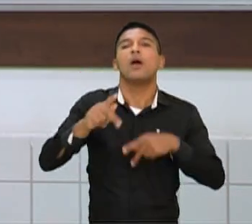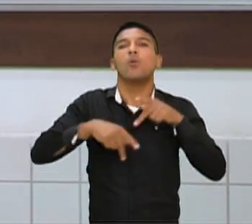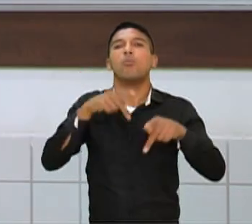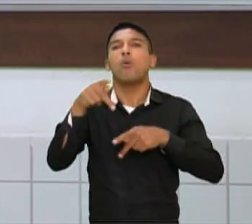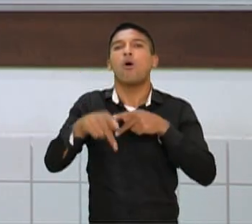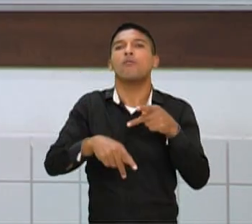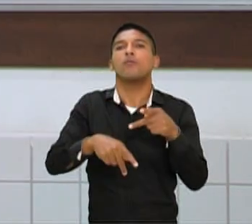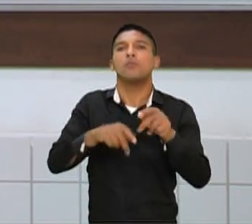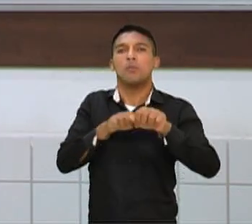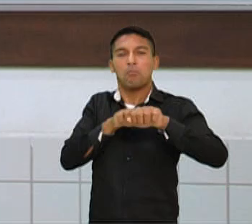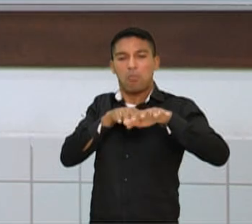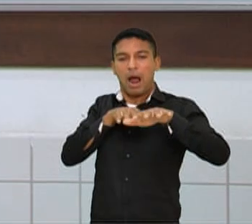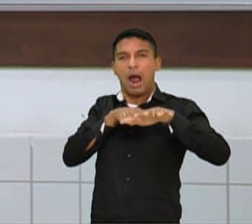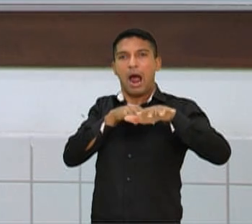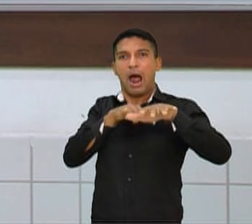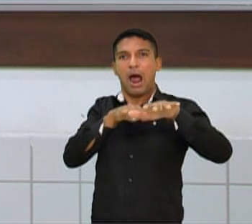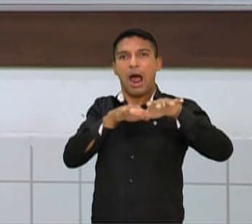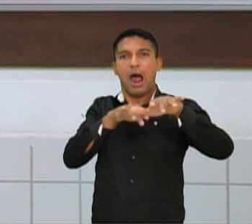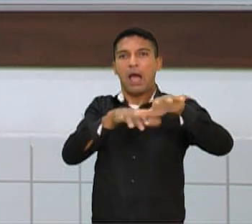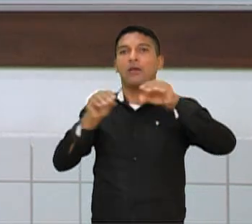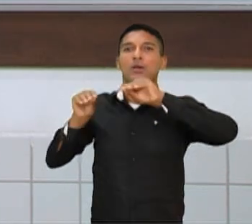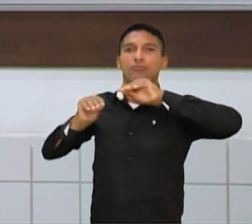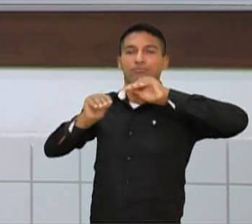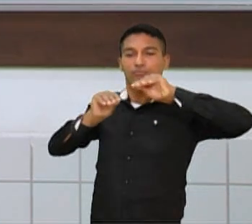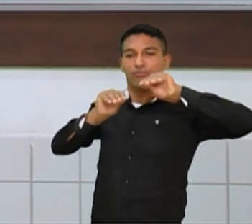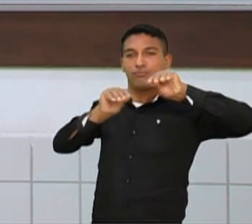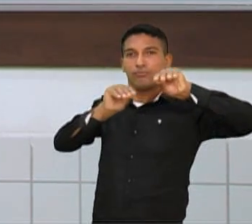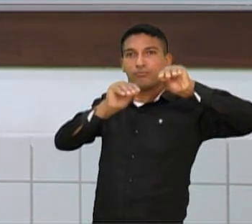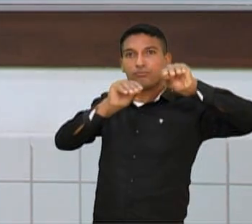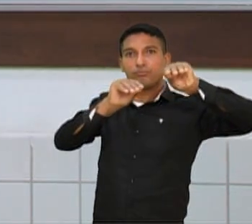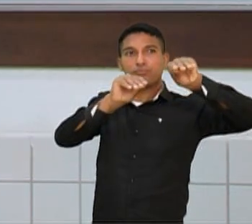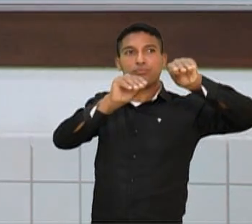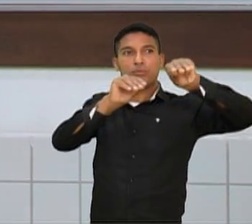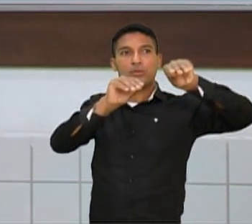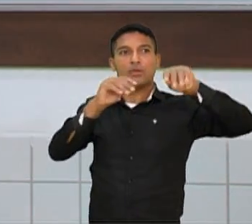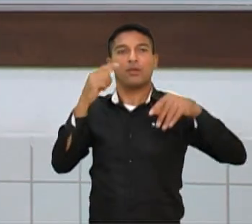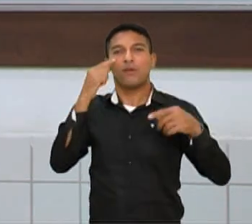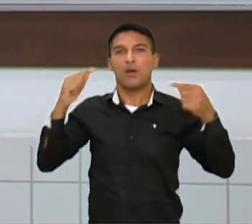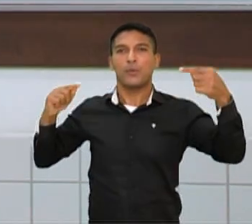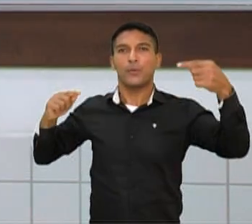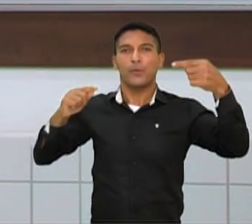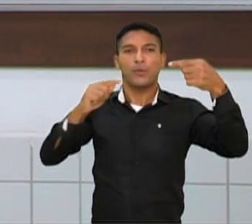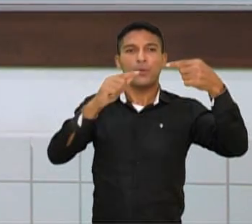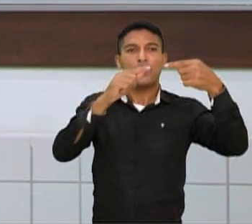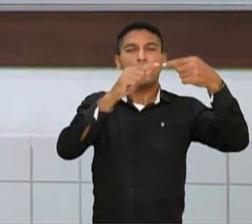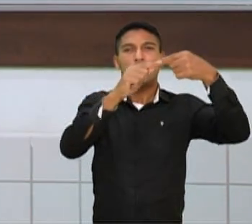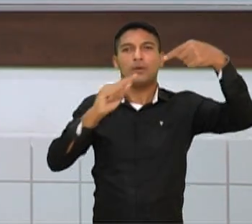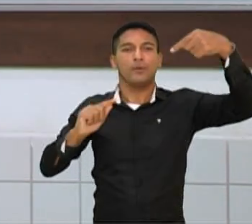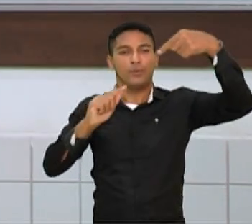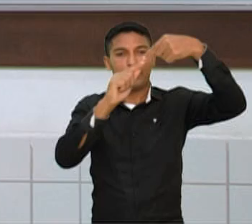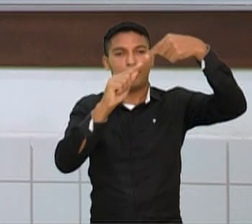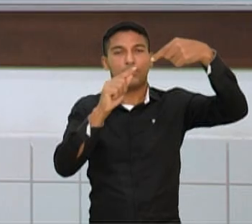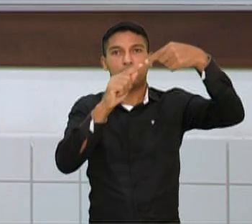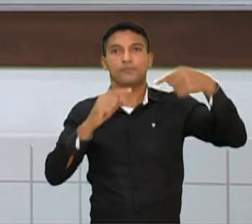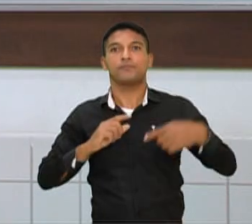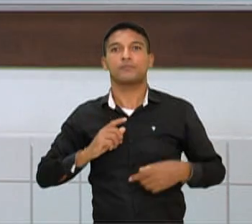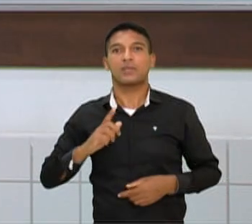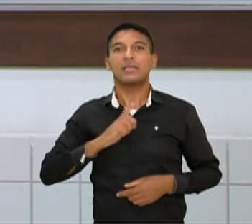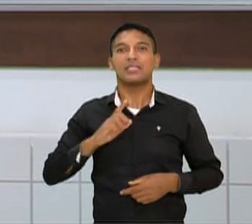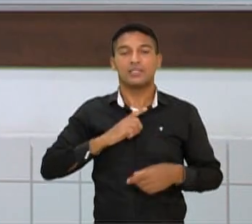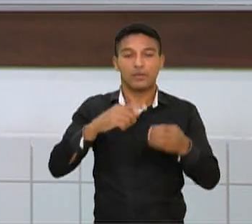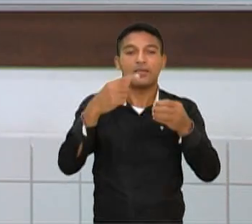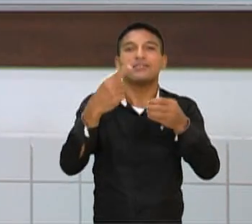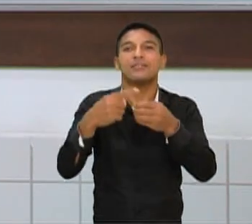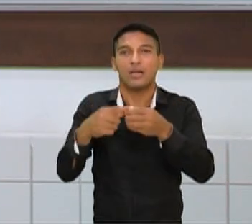solo interiorano do estado do Paraná, fazendo com que houvesse gradativamente a ocupação de núcleos